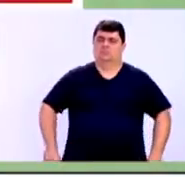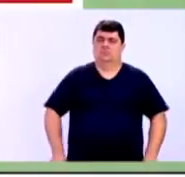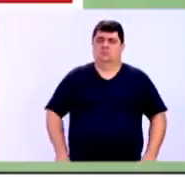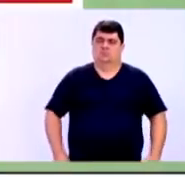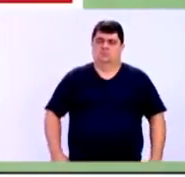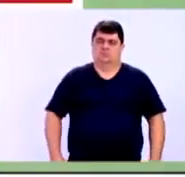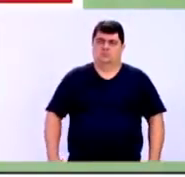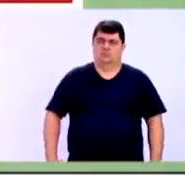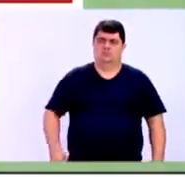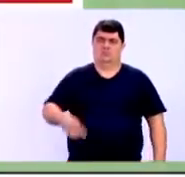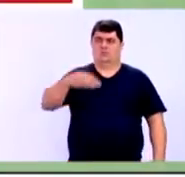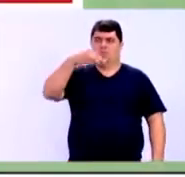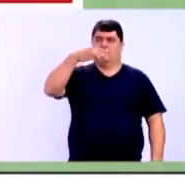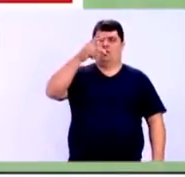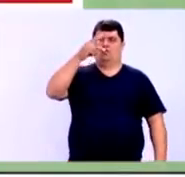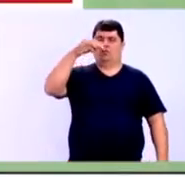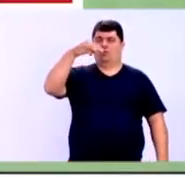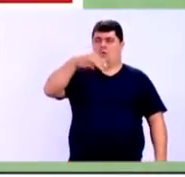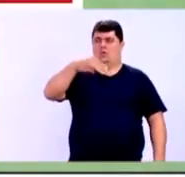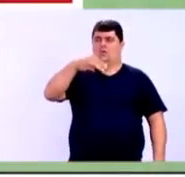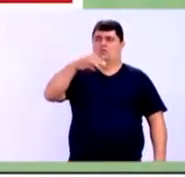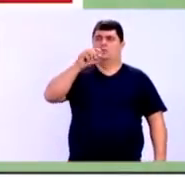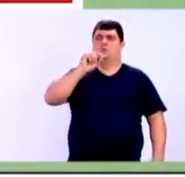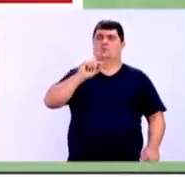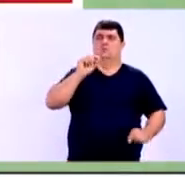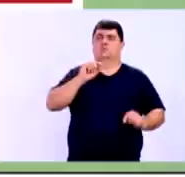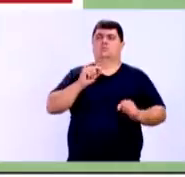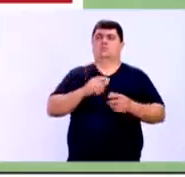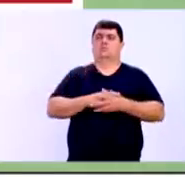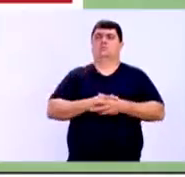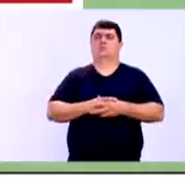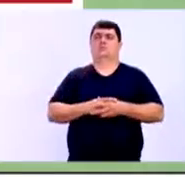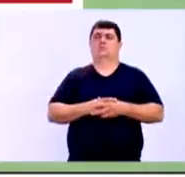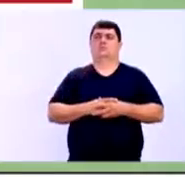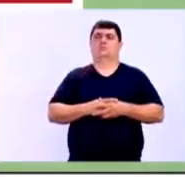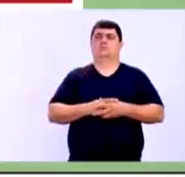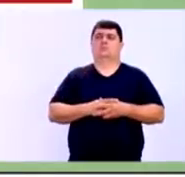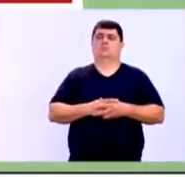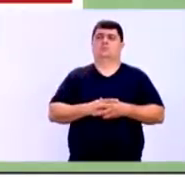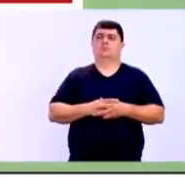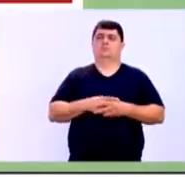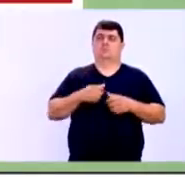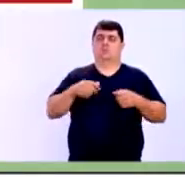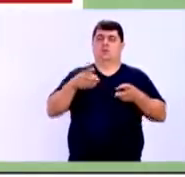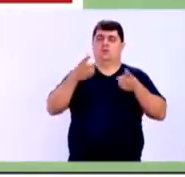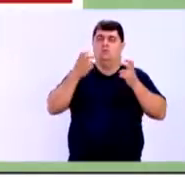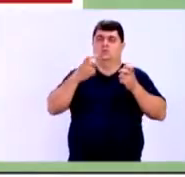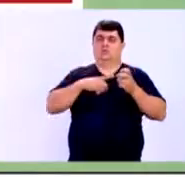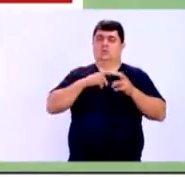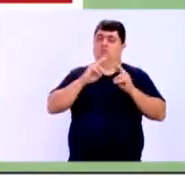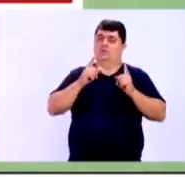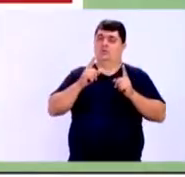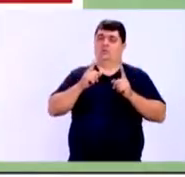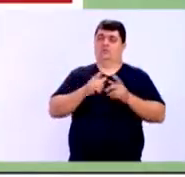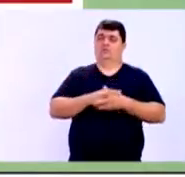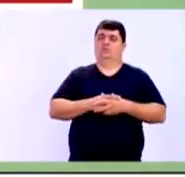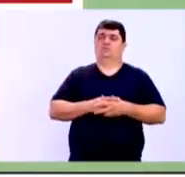MPM, média ponderada móvel. Essa aqui, vamos prestar atenção, essa tem um fator diferente.